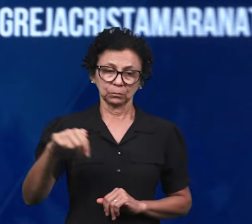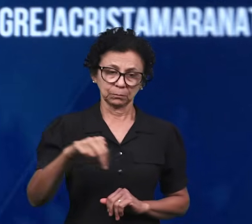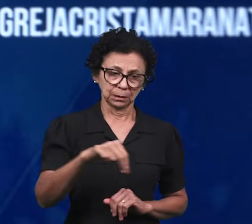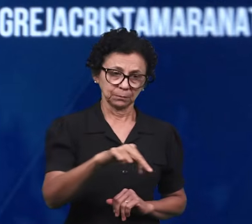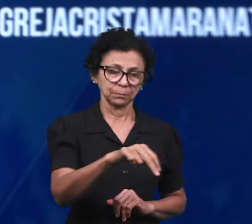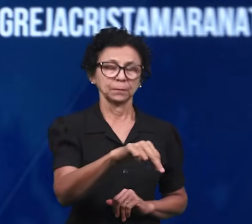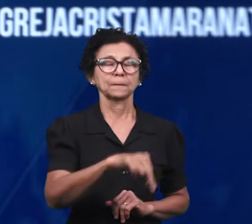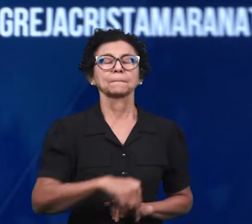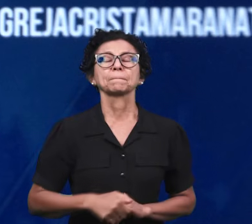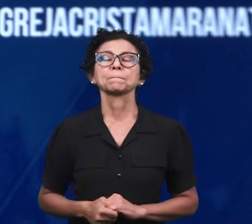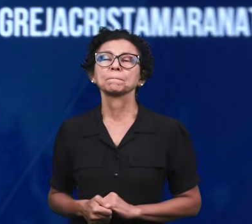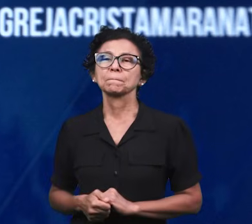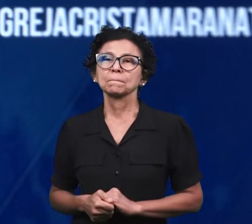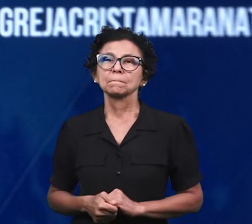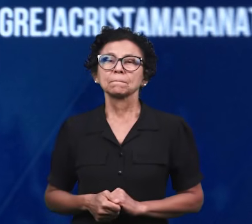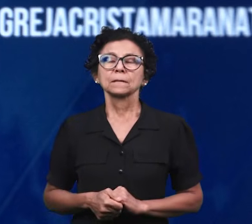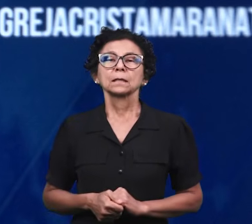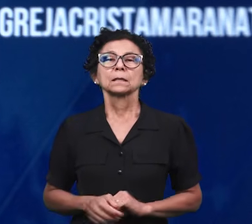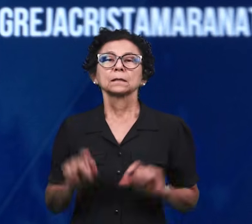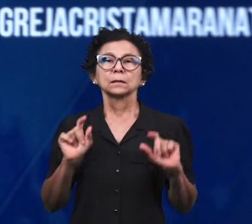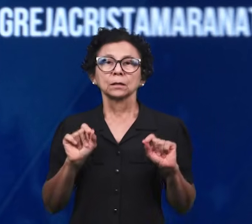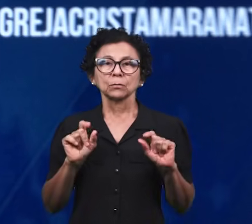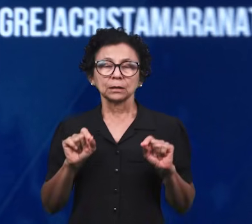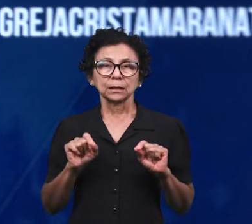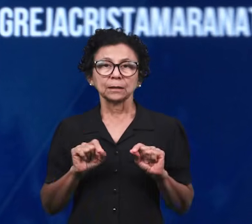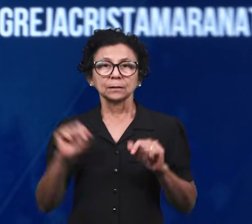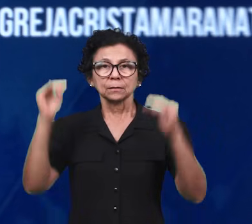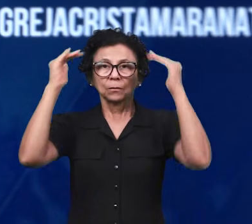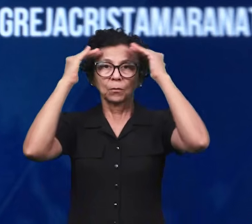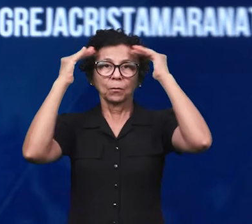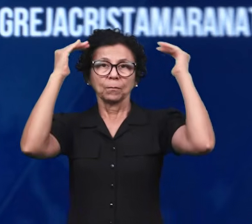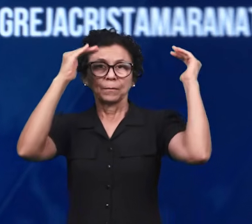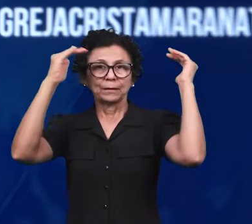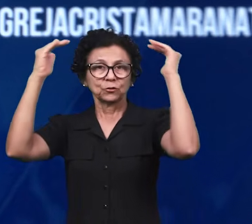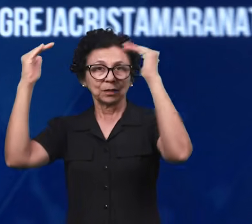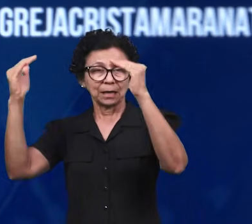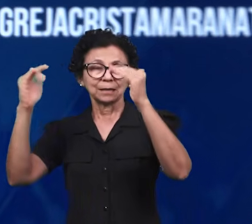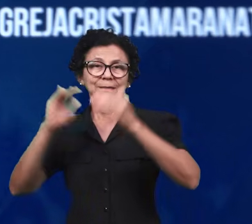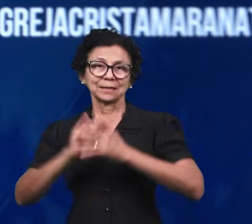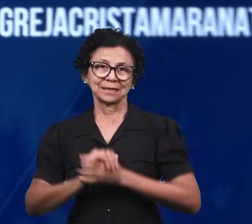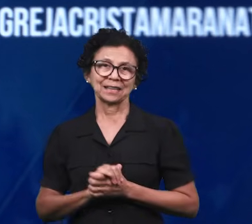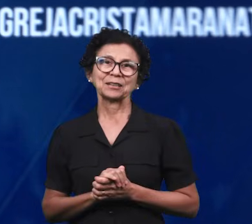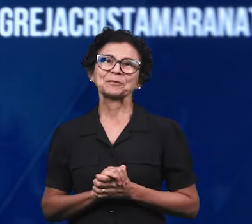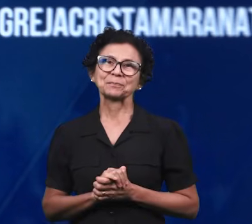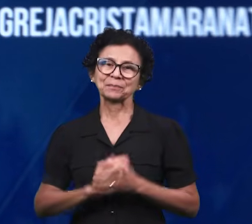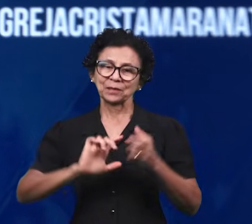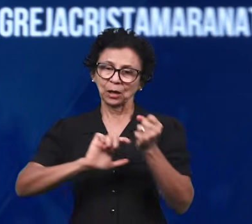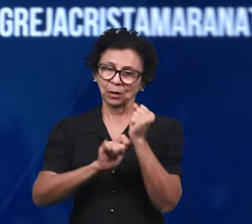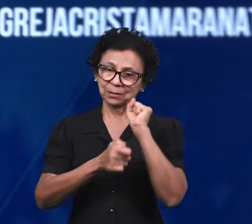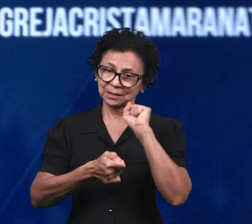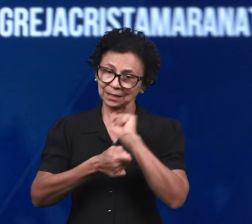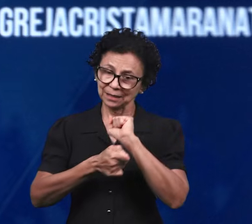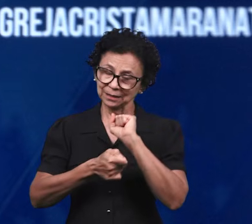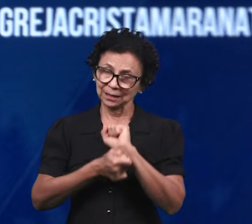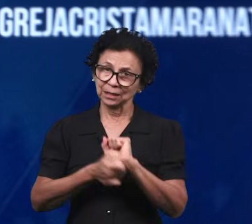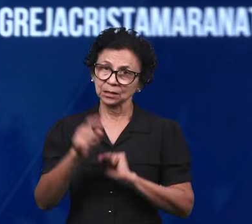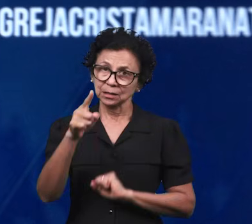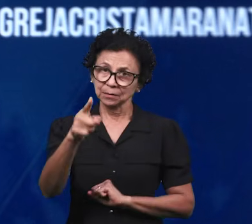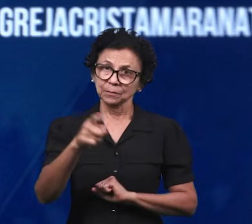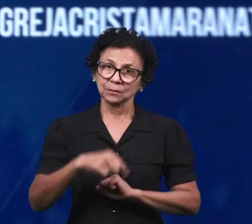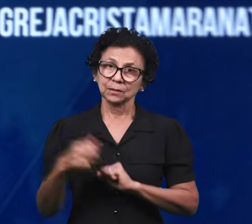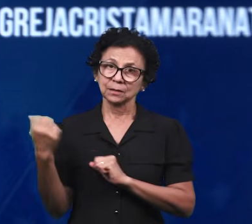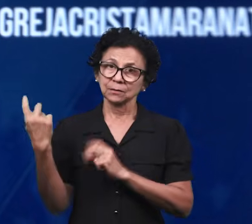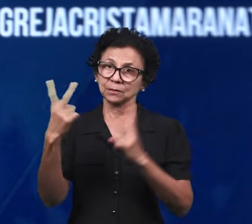Jovem, obedecer à revelação do Senhor é um segredo para que portas e portas venham se abrir na